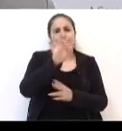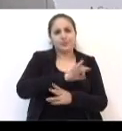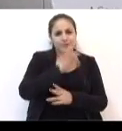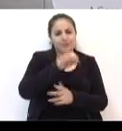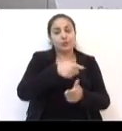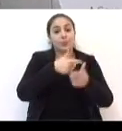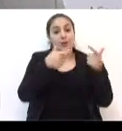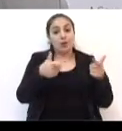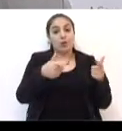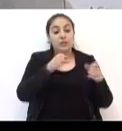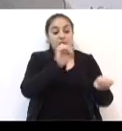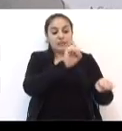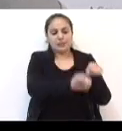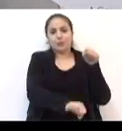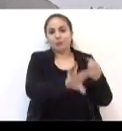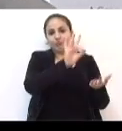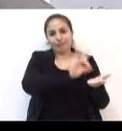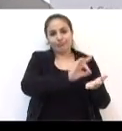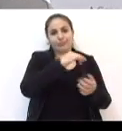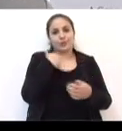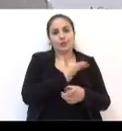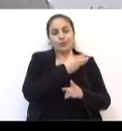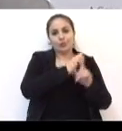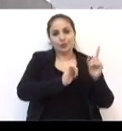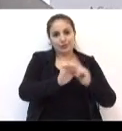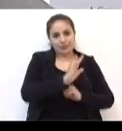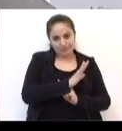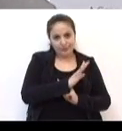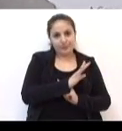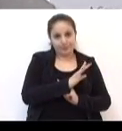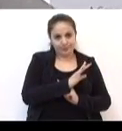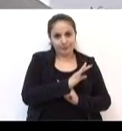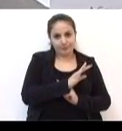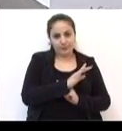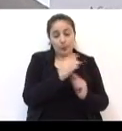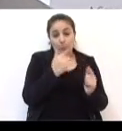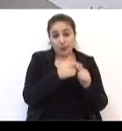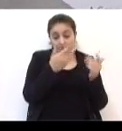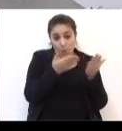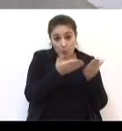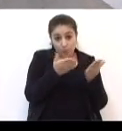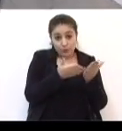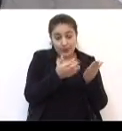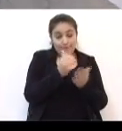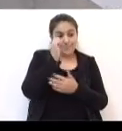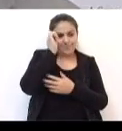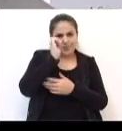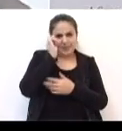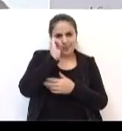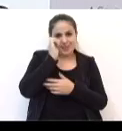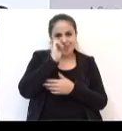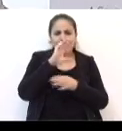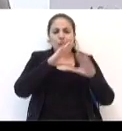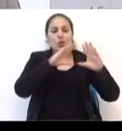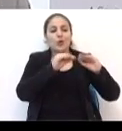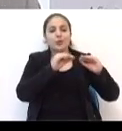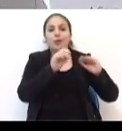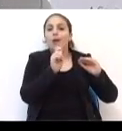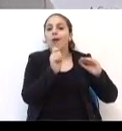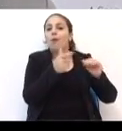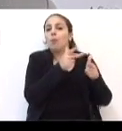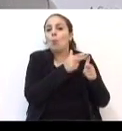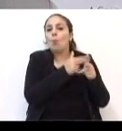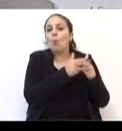de estupro consumado na nossa sociedade. Em virtude de que hoje as meninas saem na noite aí